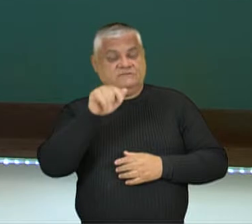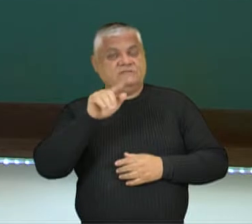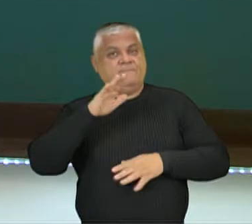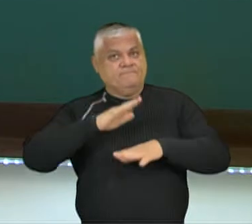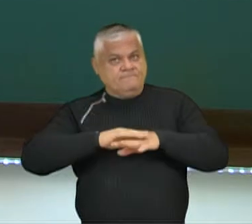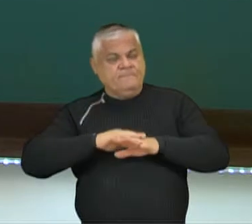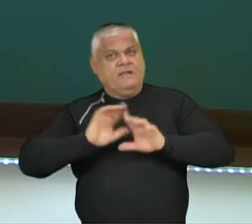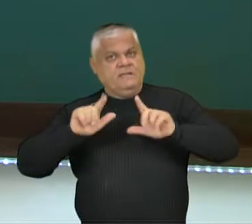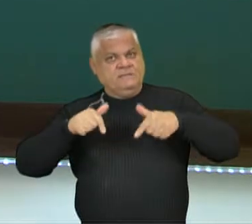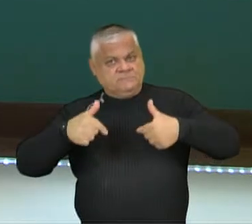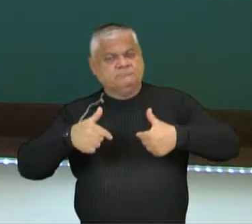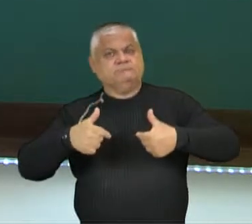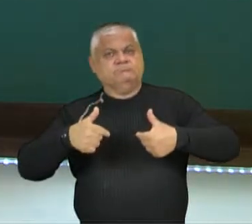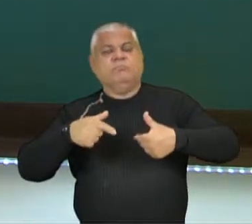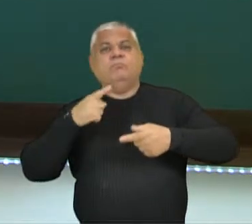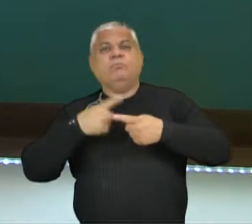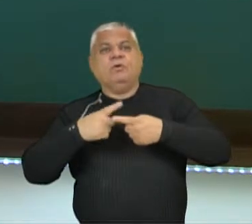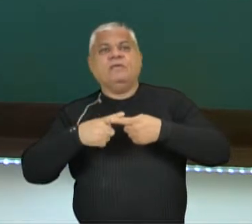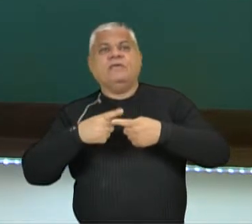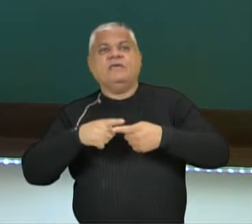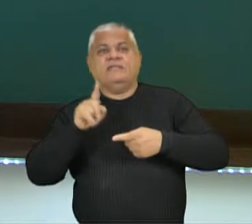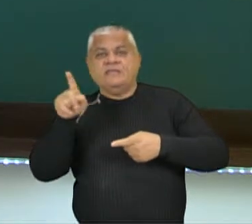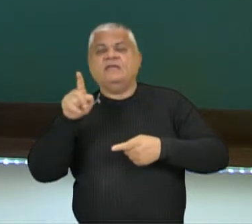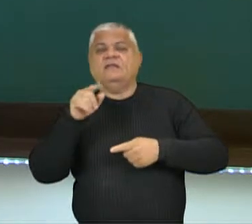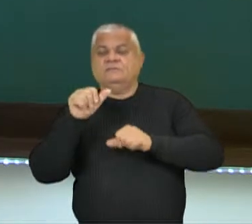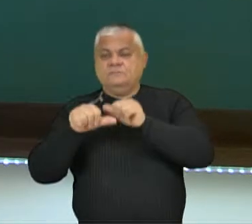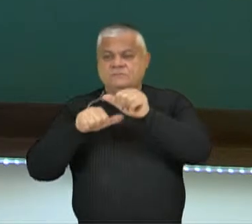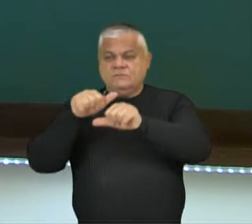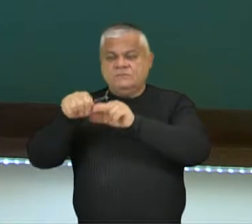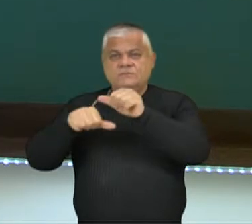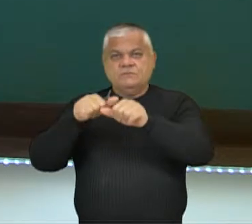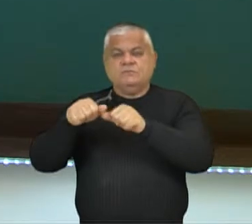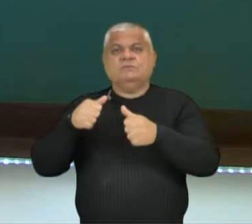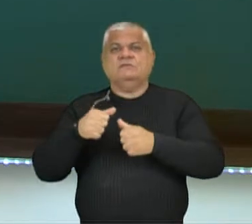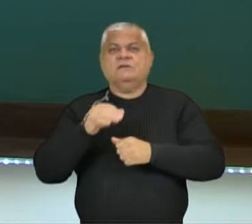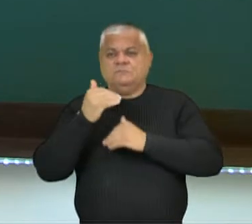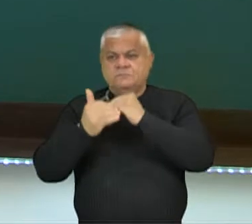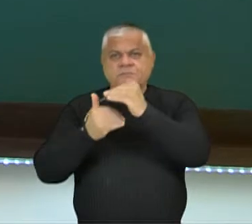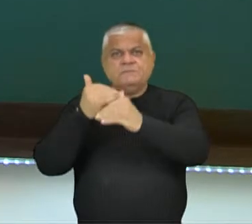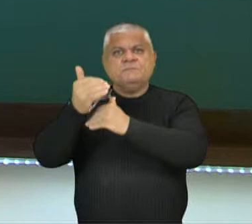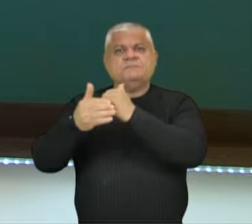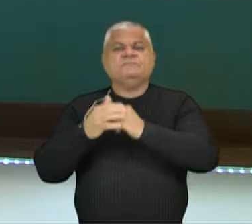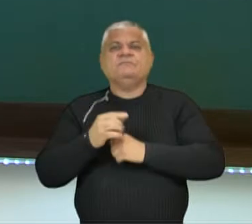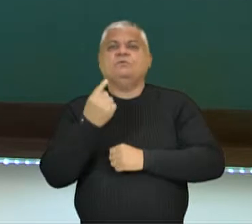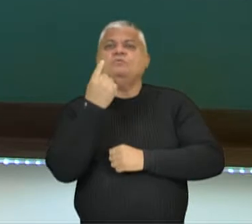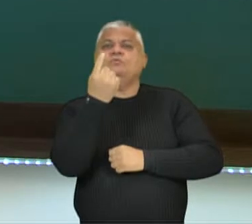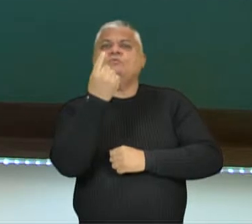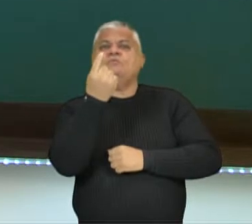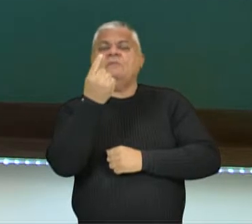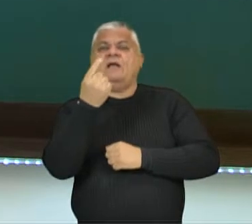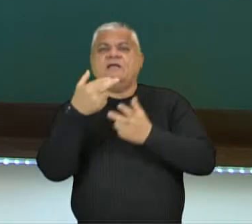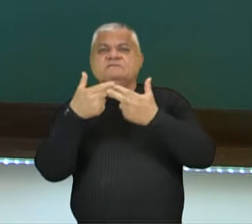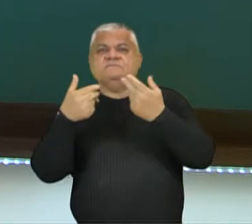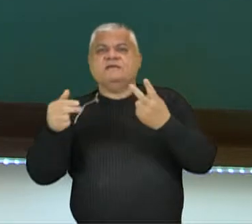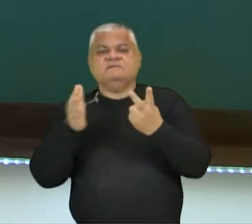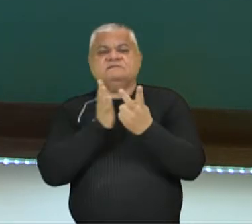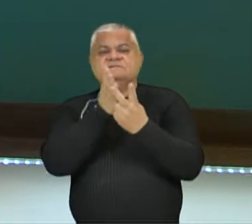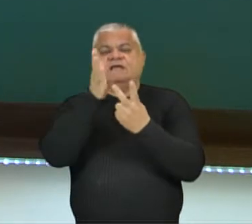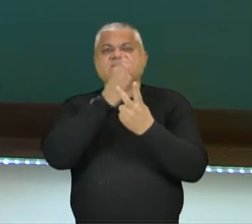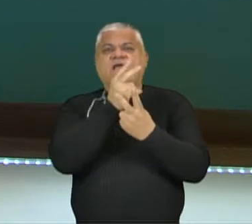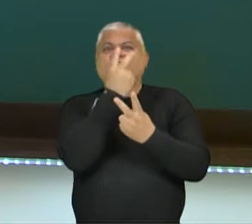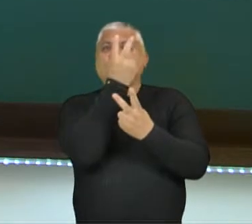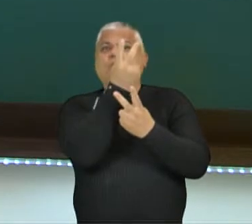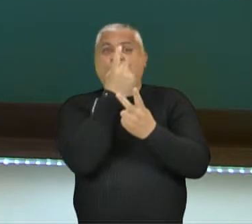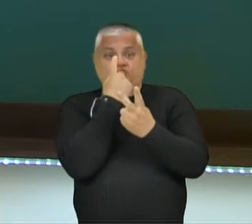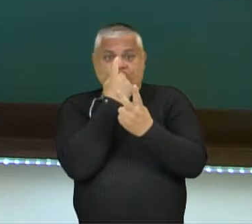ativo, porque desse processo ou desse mecanismo evolutivo, uma espécie vai originar duas espécies.